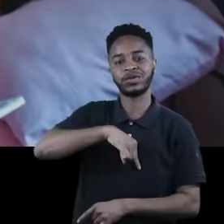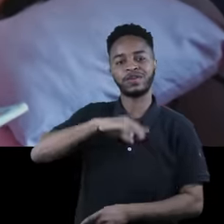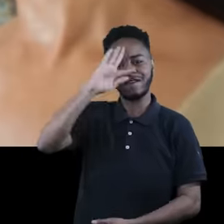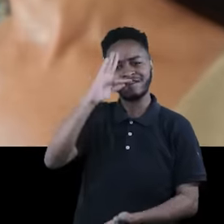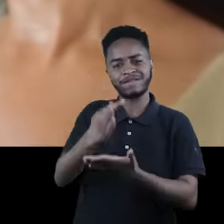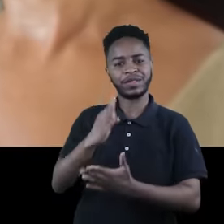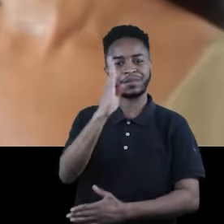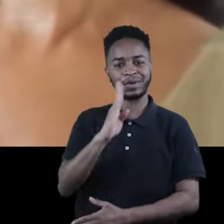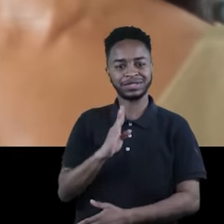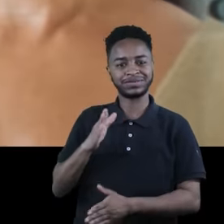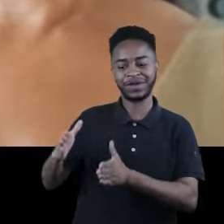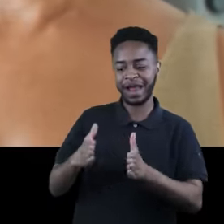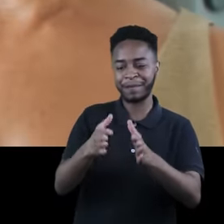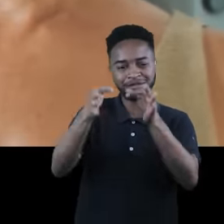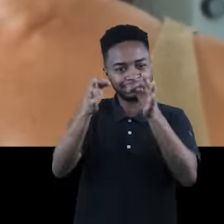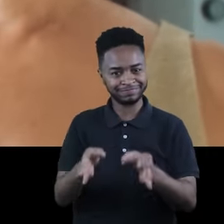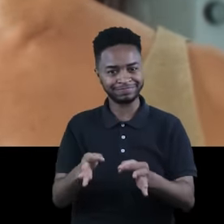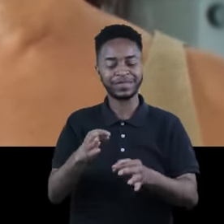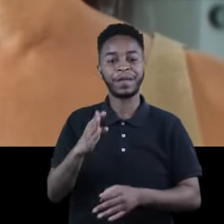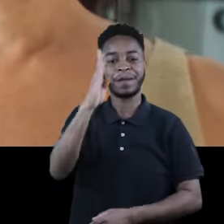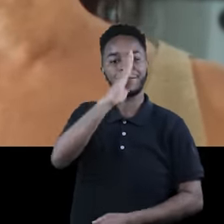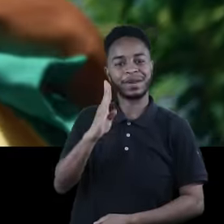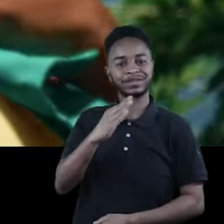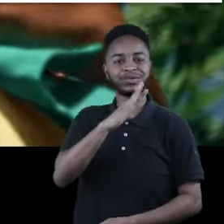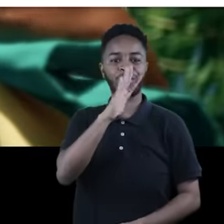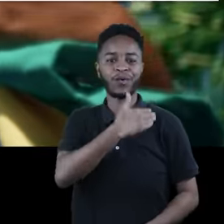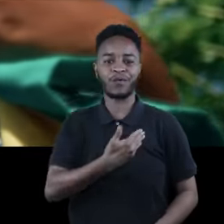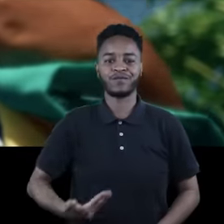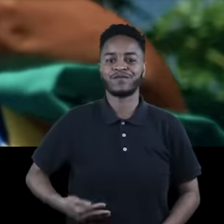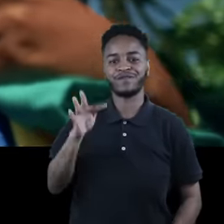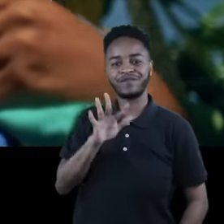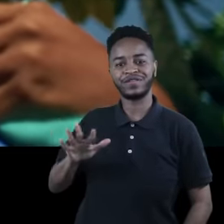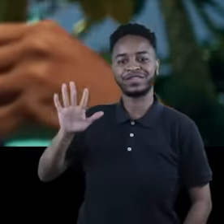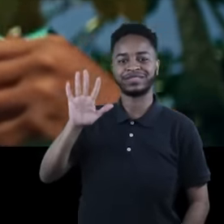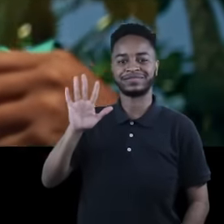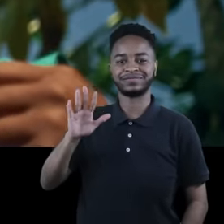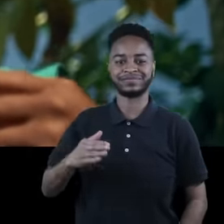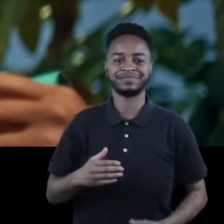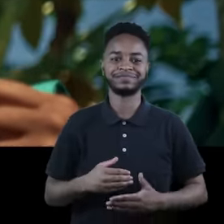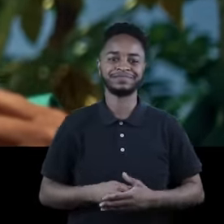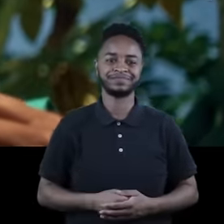mundo. Fé no Brasil. A gente está no rumo certo. Brasil, Governo Federal.